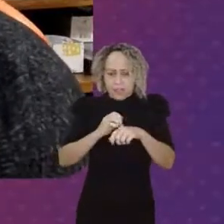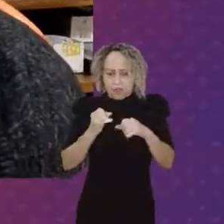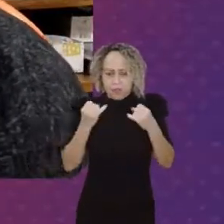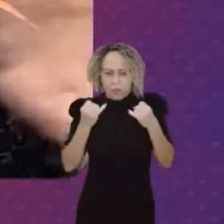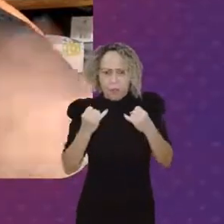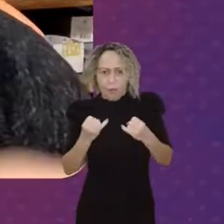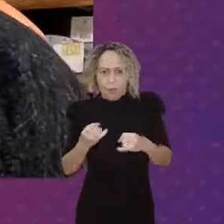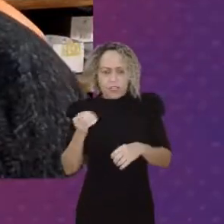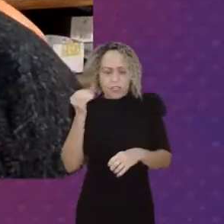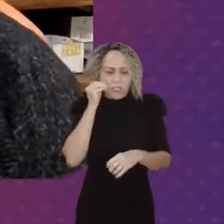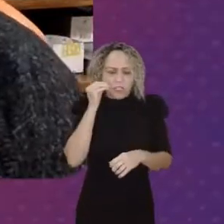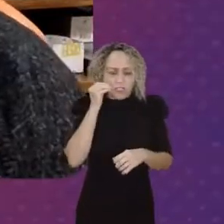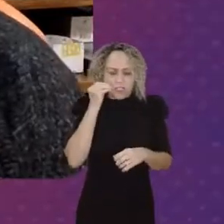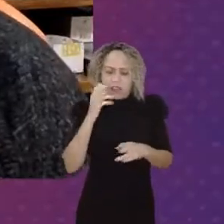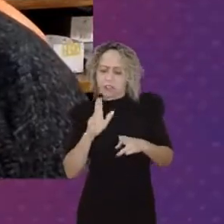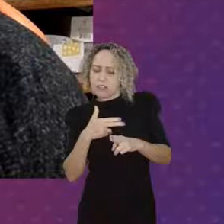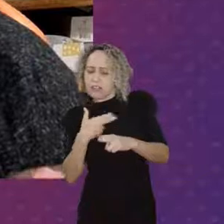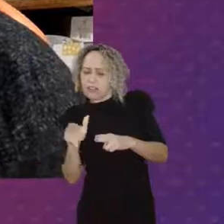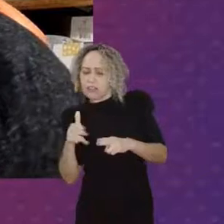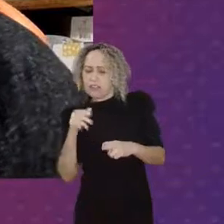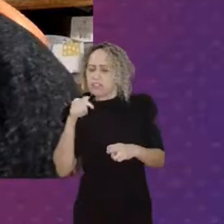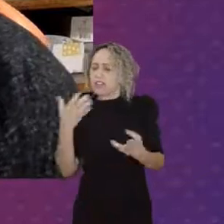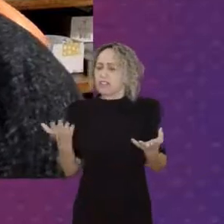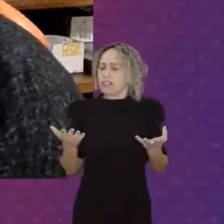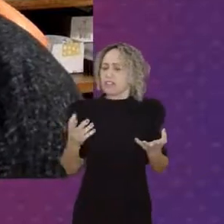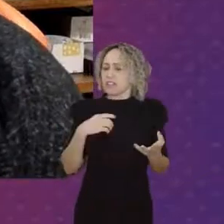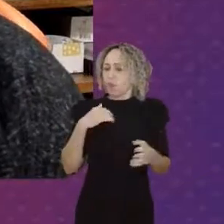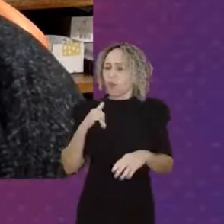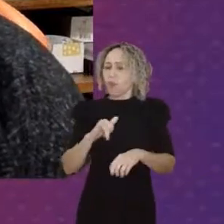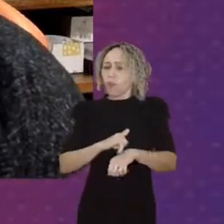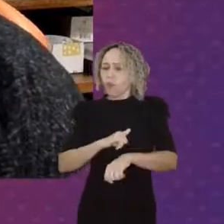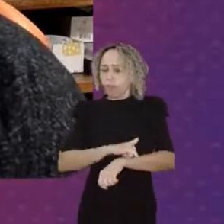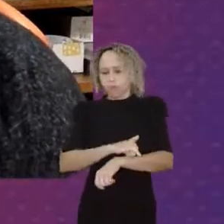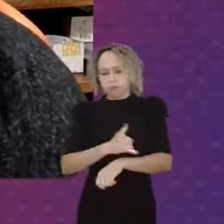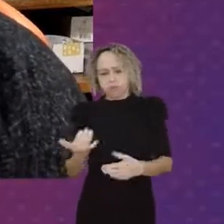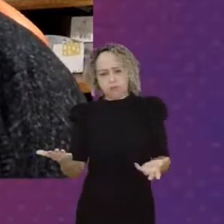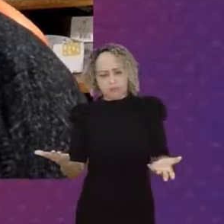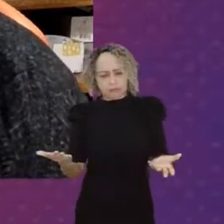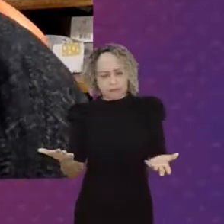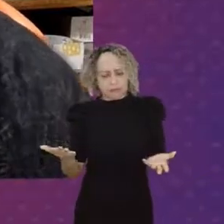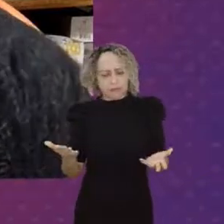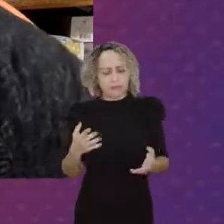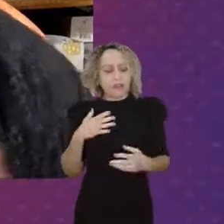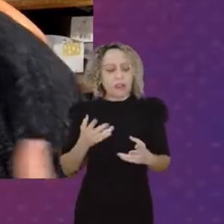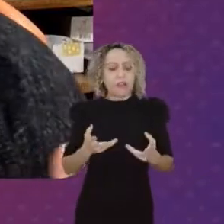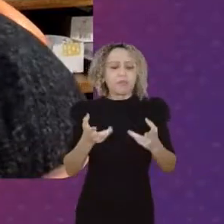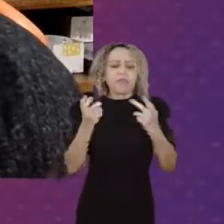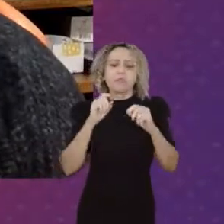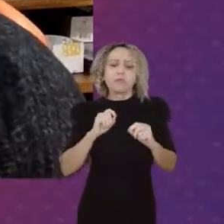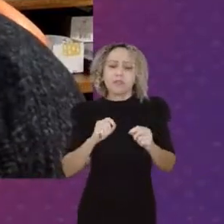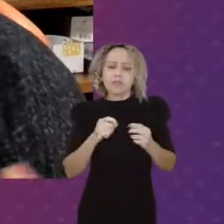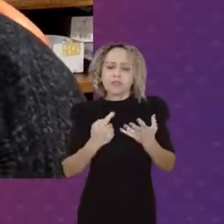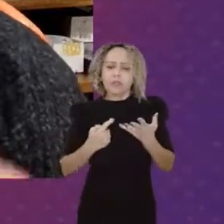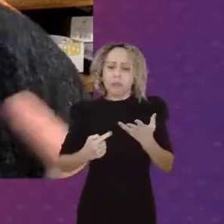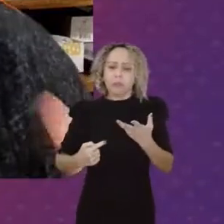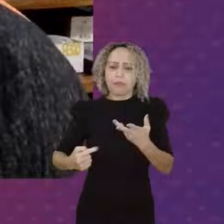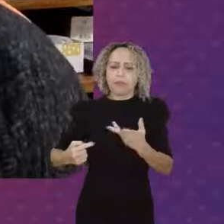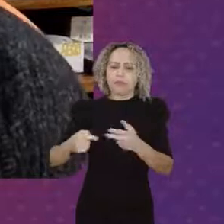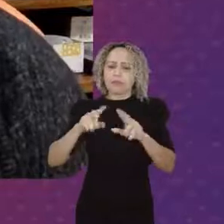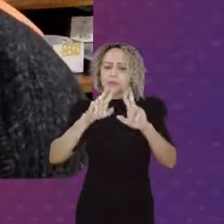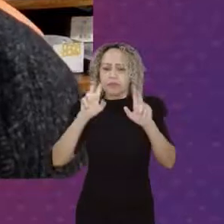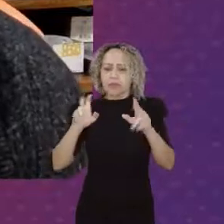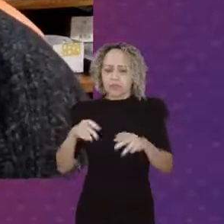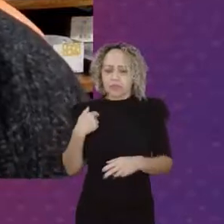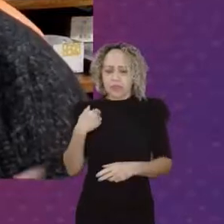E ao incorporar isso, ao trazer isso para minha identidade, eu percebi que muitas das questões, né, e muito da